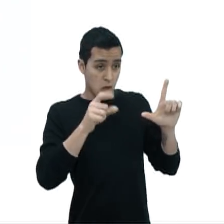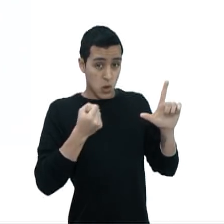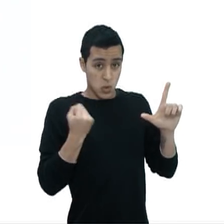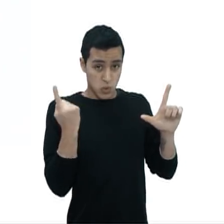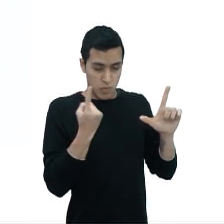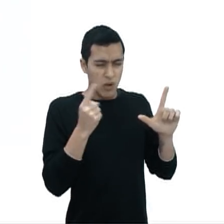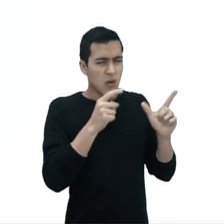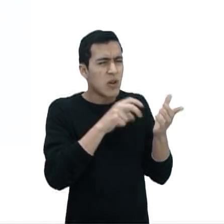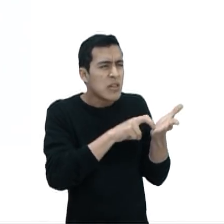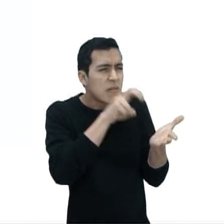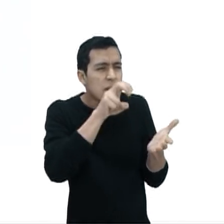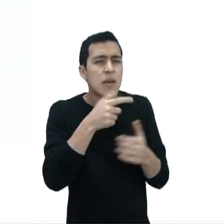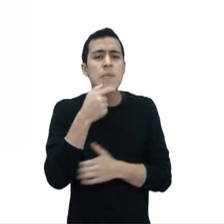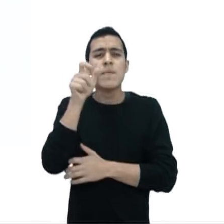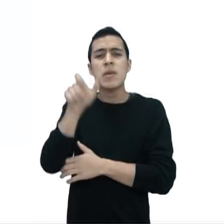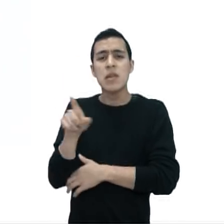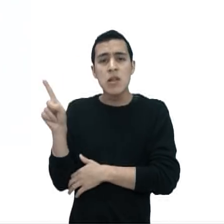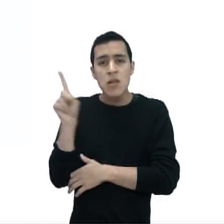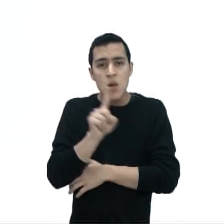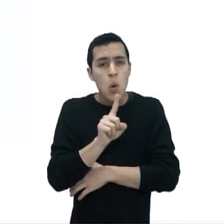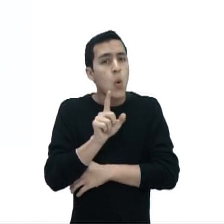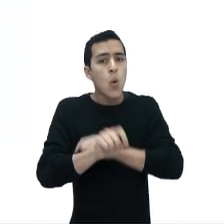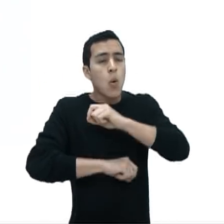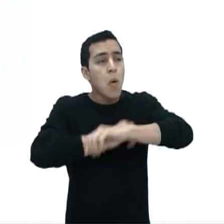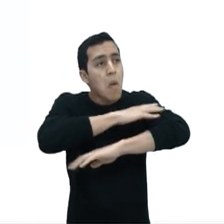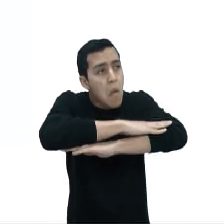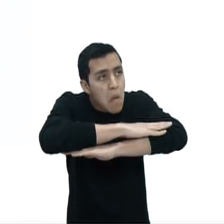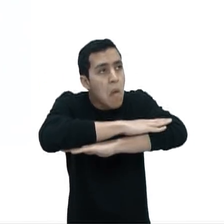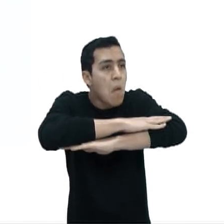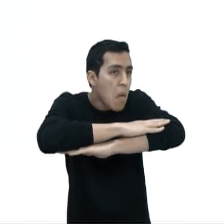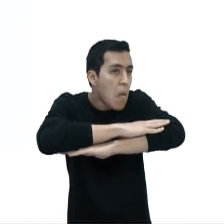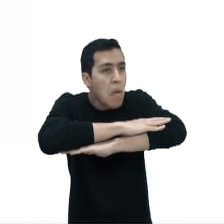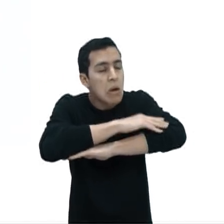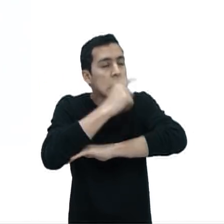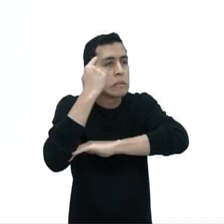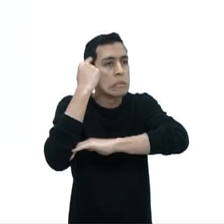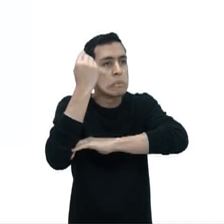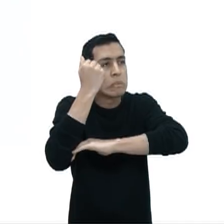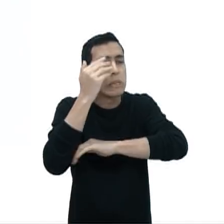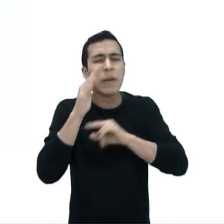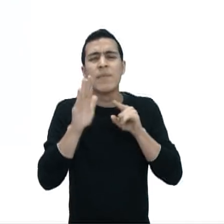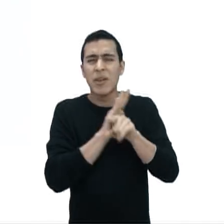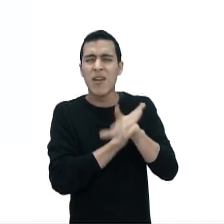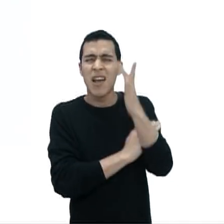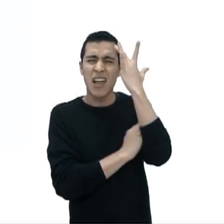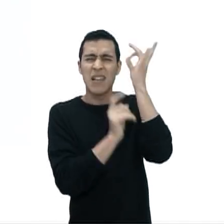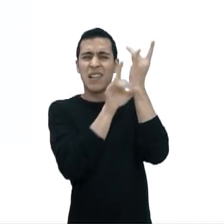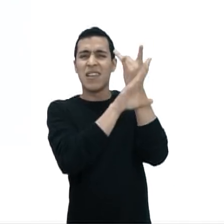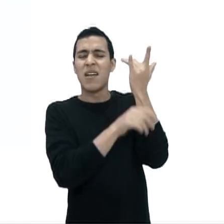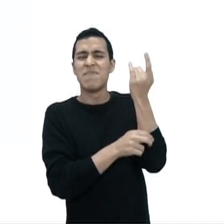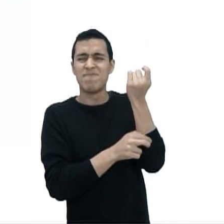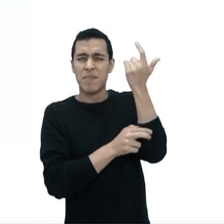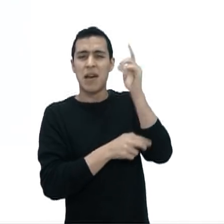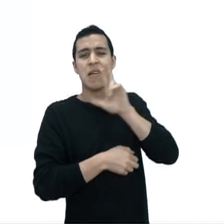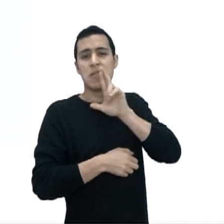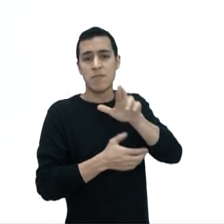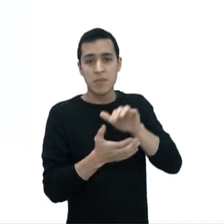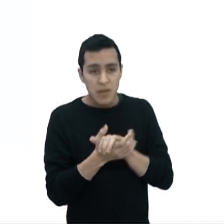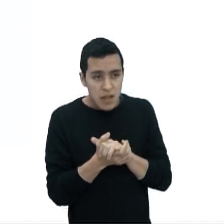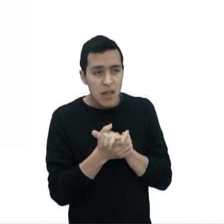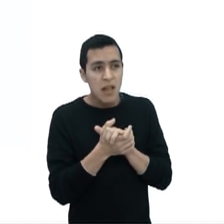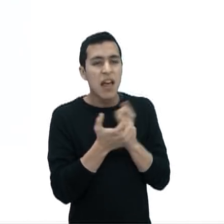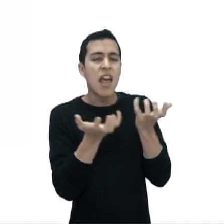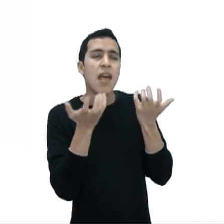manhã. Timóteo, debruçado na sua janela, faz a pergunta, mesmo sabendo já a resposta. Quer